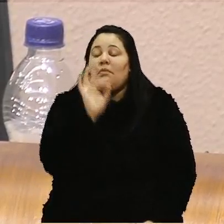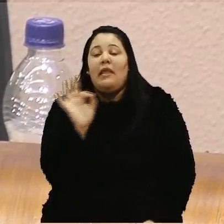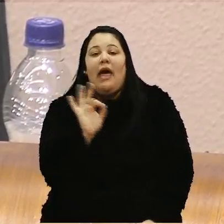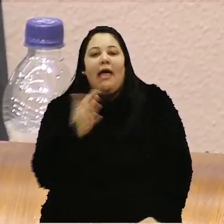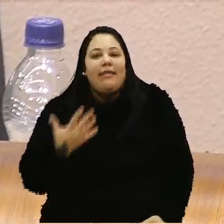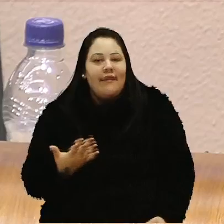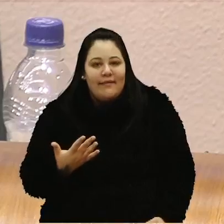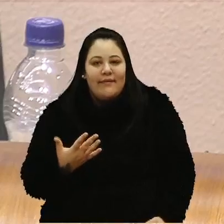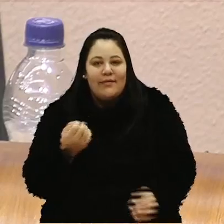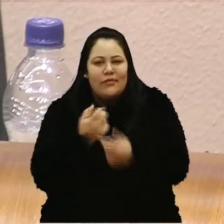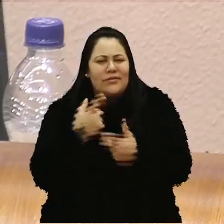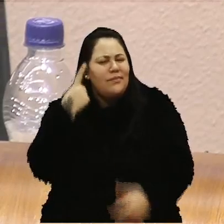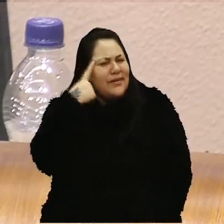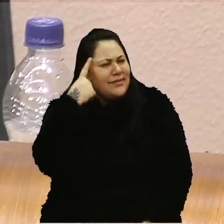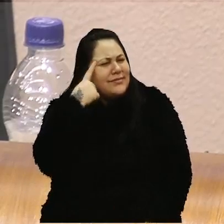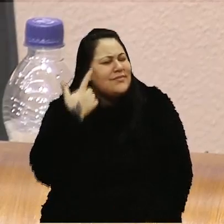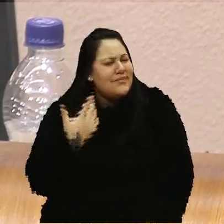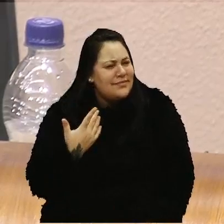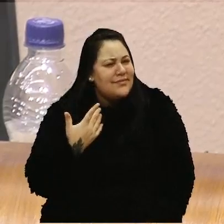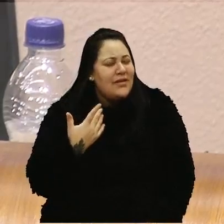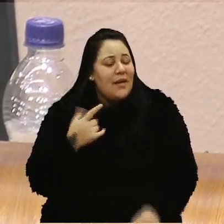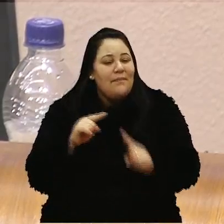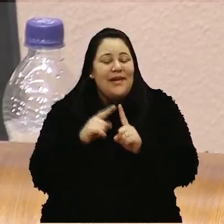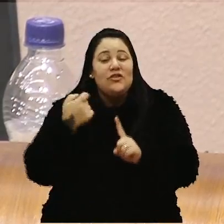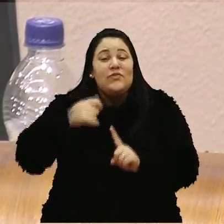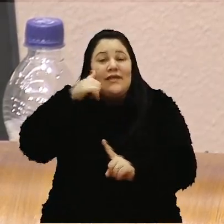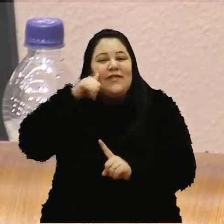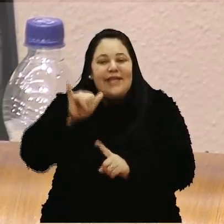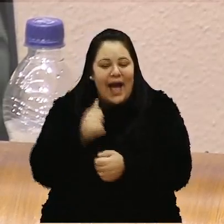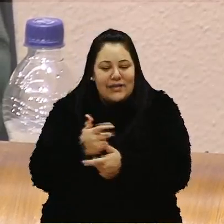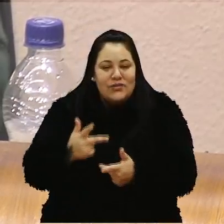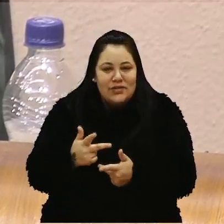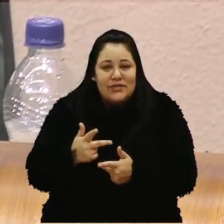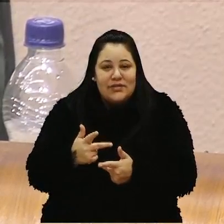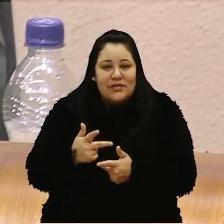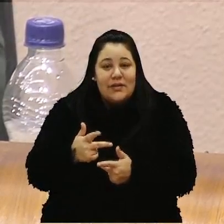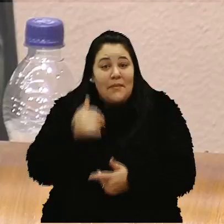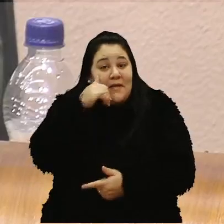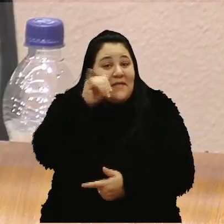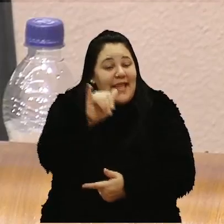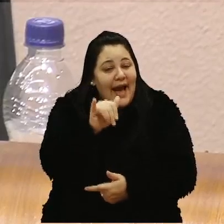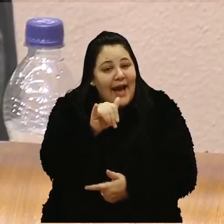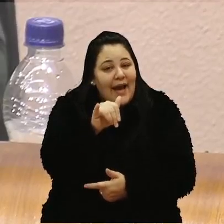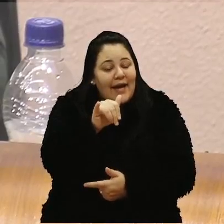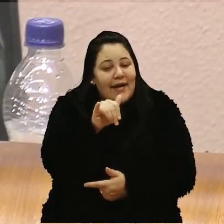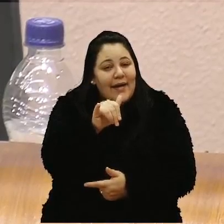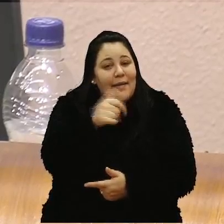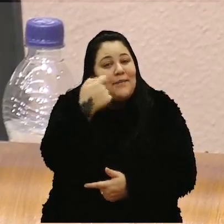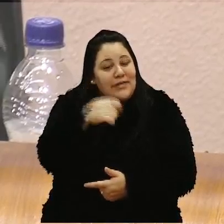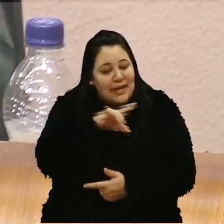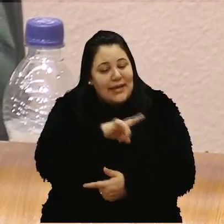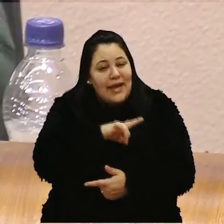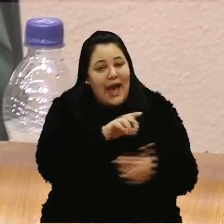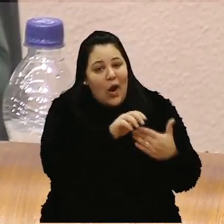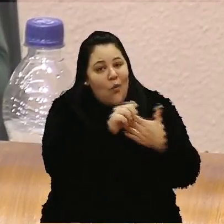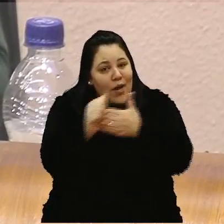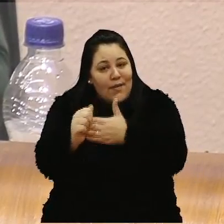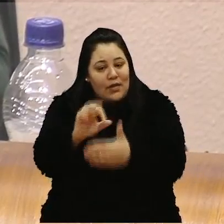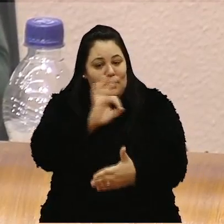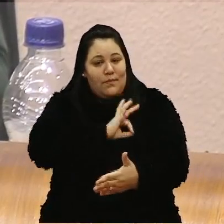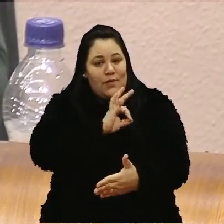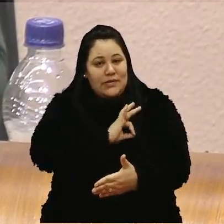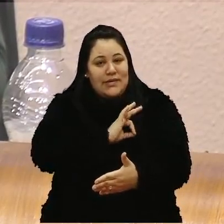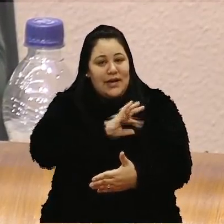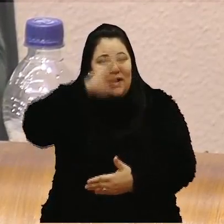questões vêm na nossa cabeça. Mas a questão é que a gente precisa prevenir essas coisas, e para prevenir precisa ter policiamento, precisa ter ali a guarda cuidando